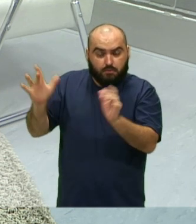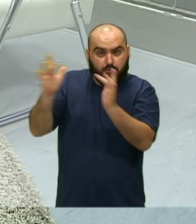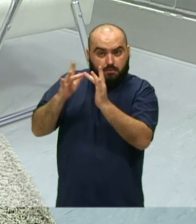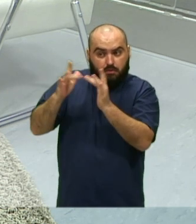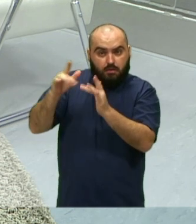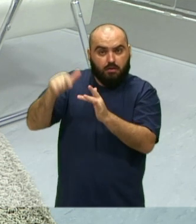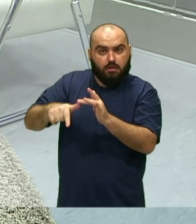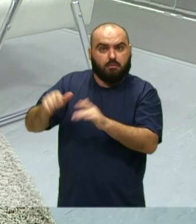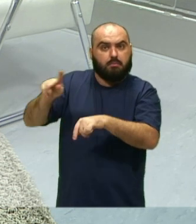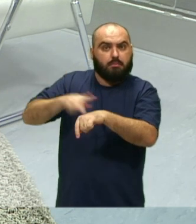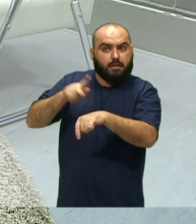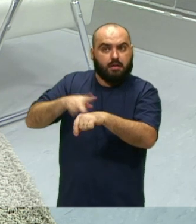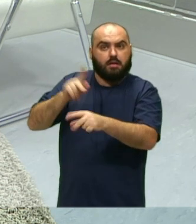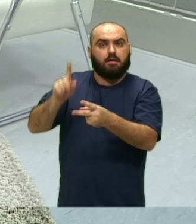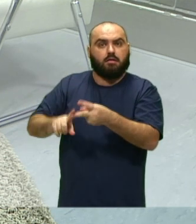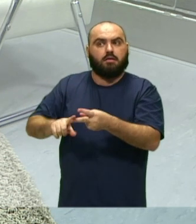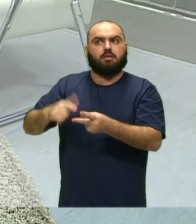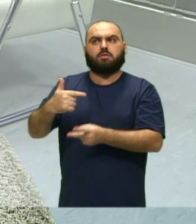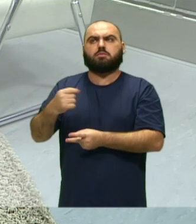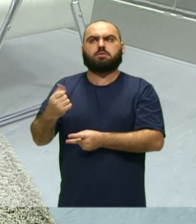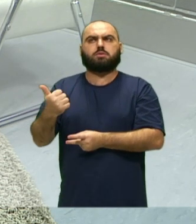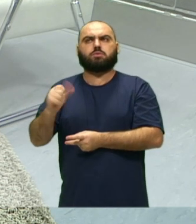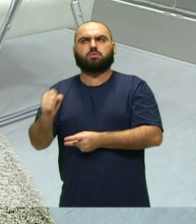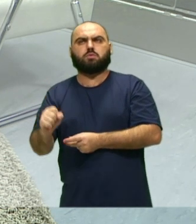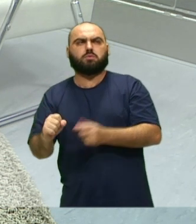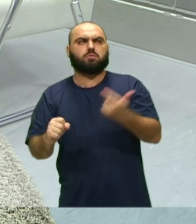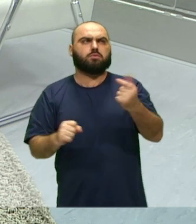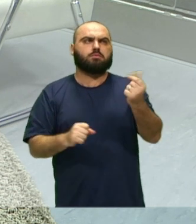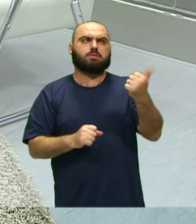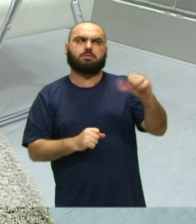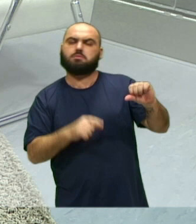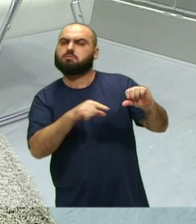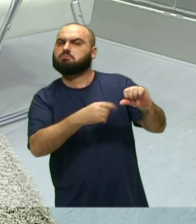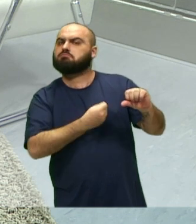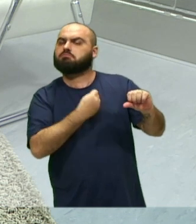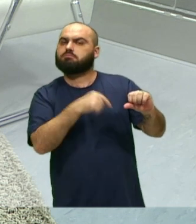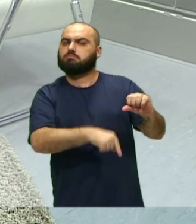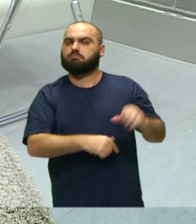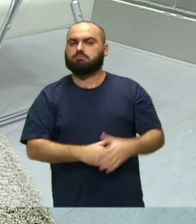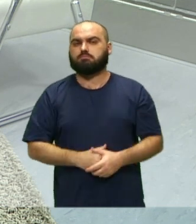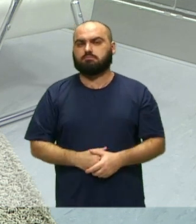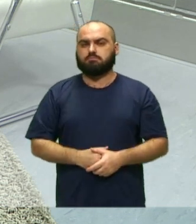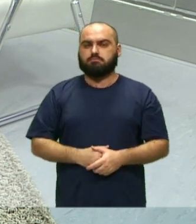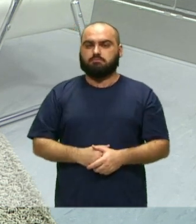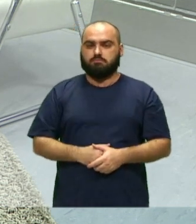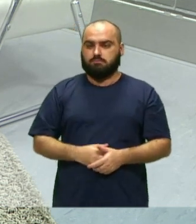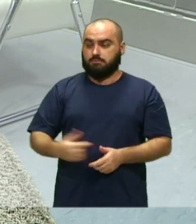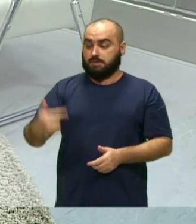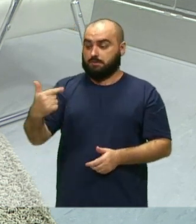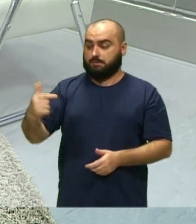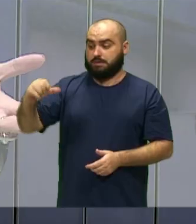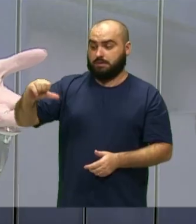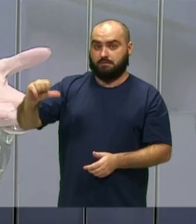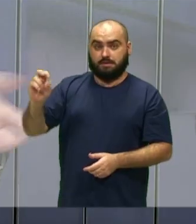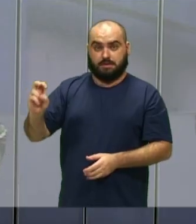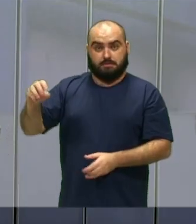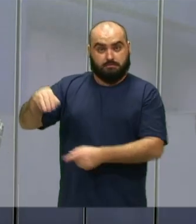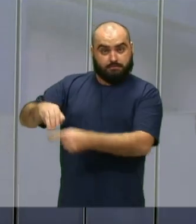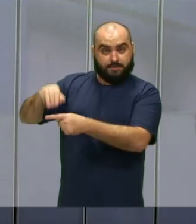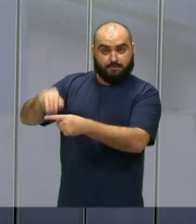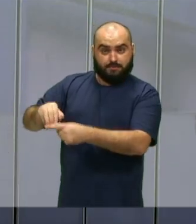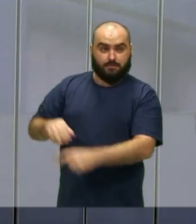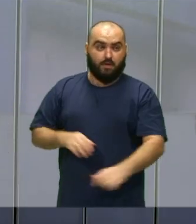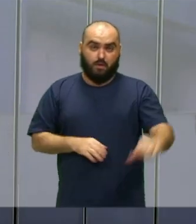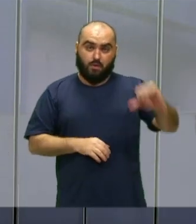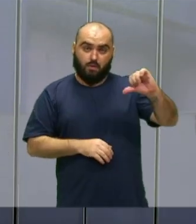foi em Penha, aqui foi 2018, 2019, por aí. É muito, mas num montante de 295 municípios, de